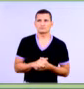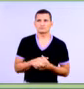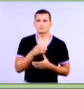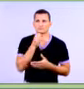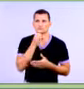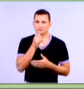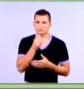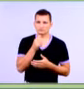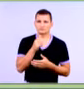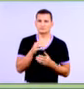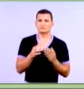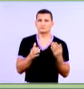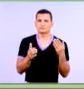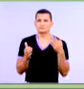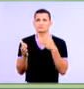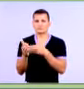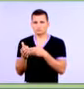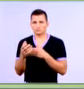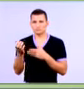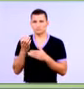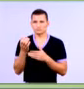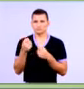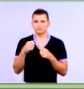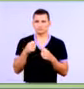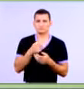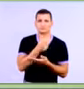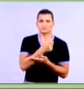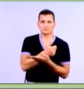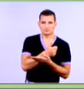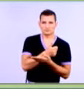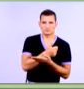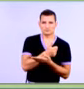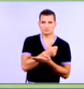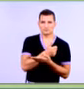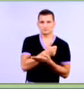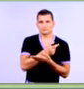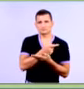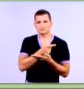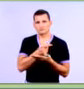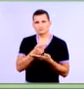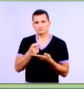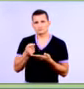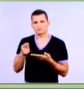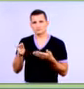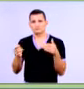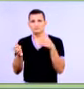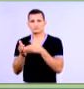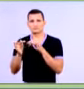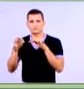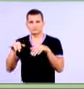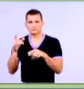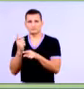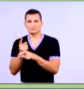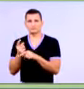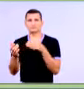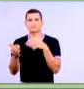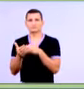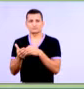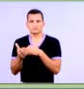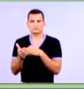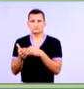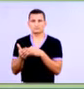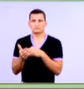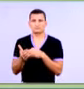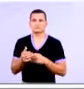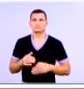último elemento aqui, eu sou obrigada a vir desde o primeiro e percorrer ela até o final para poder encontrar o último elemento,